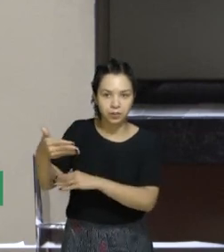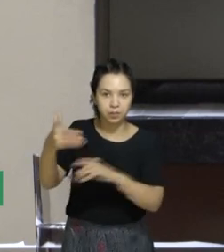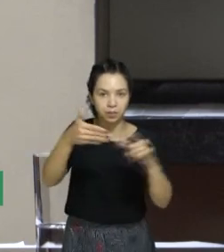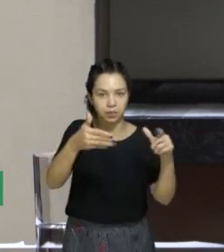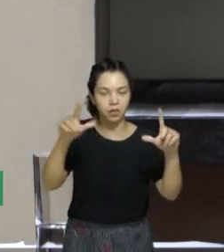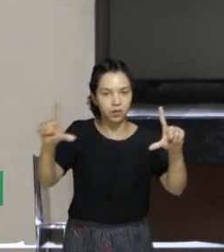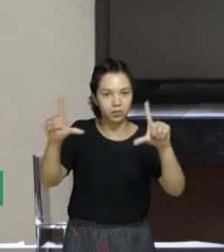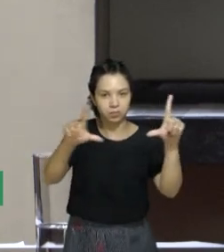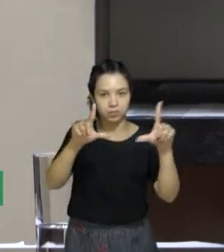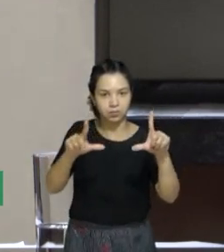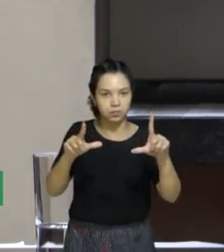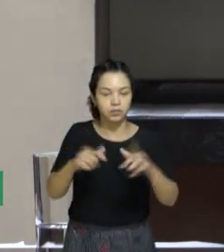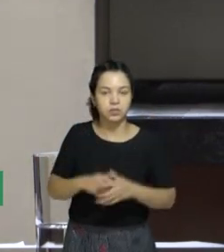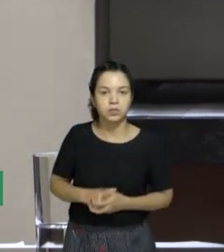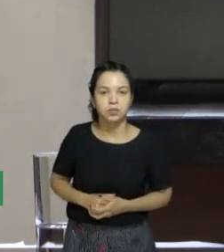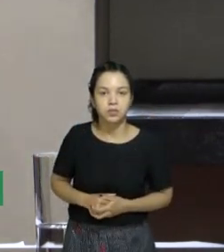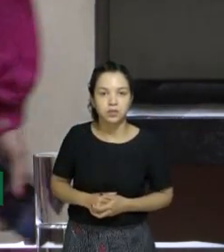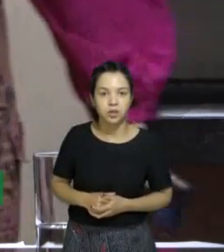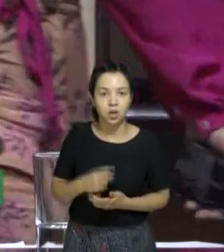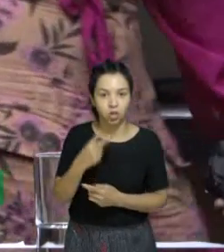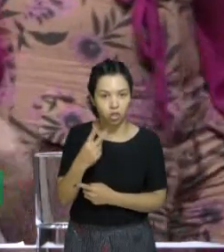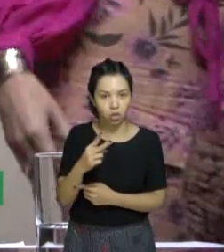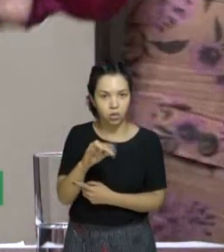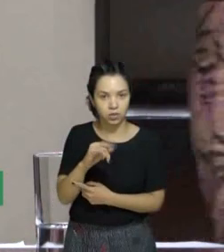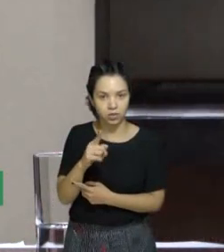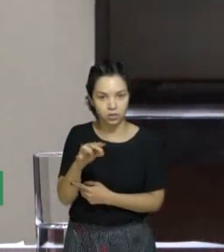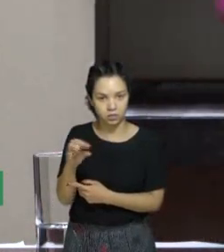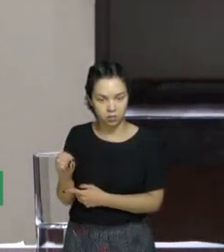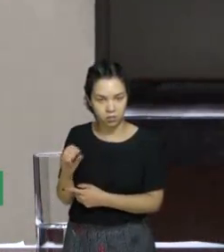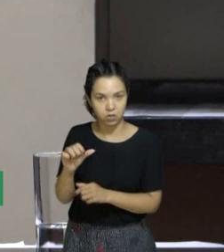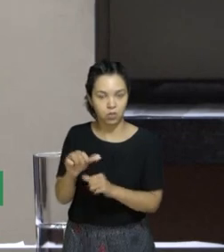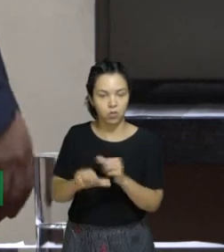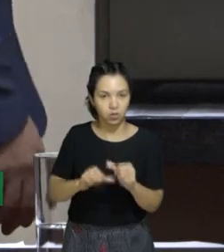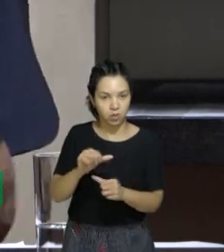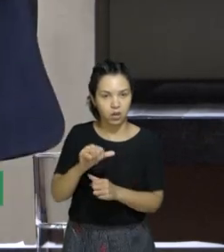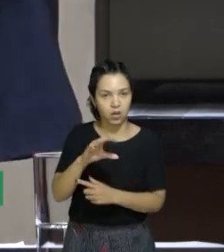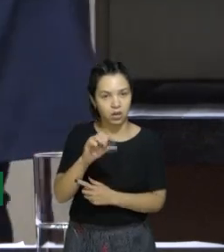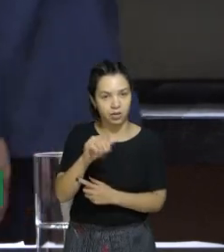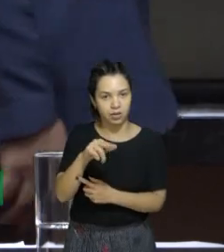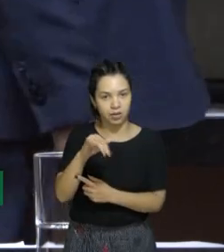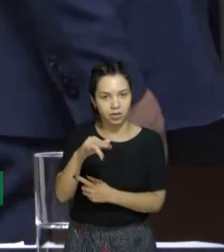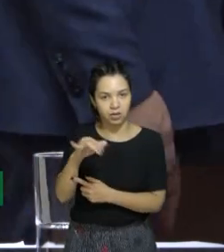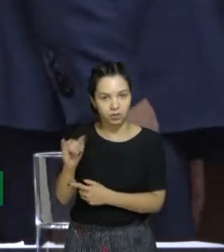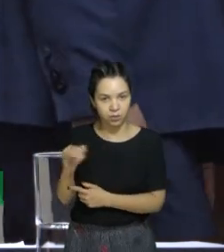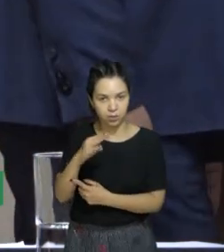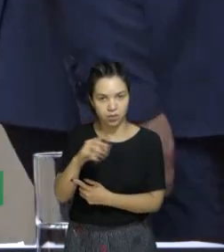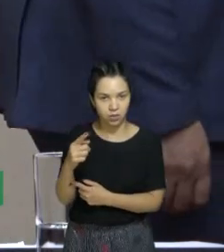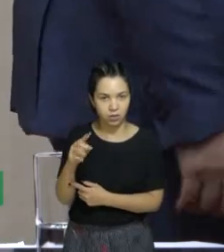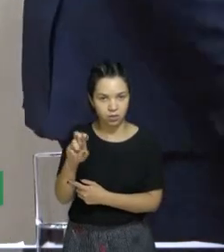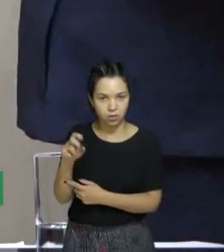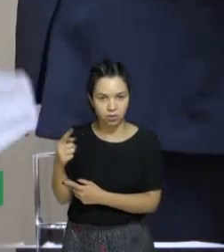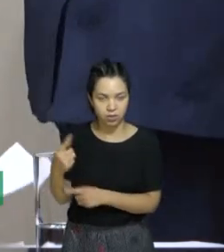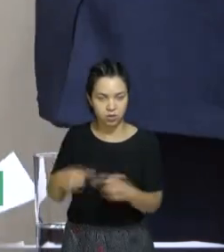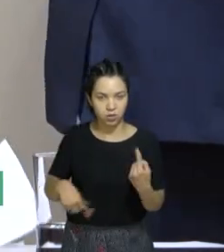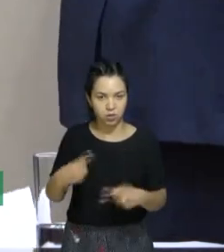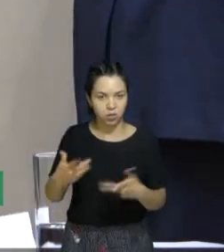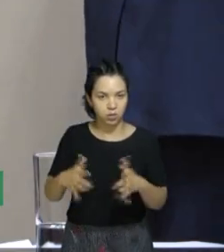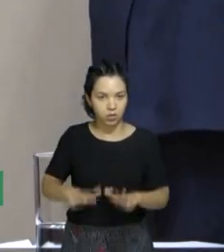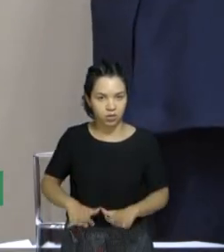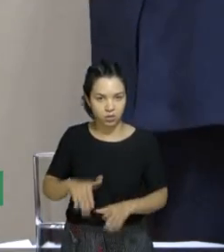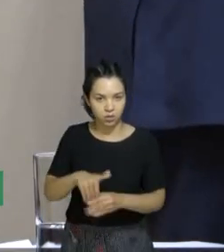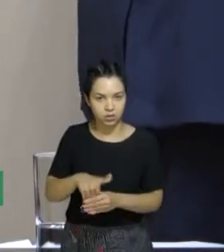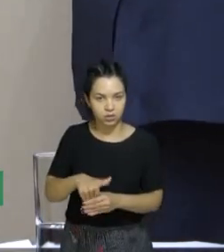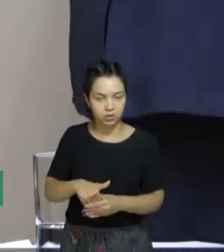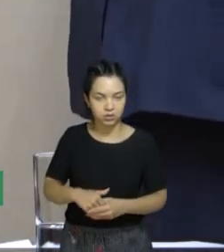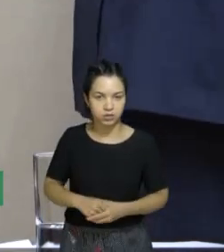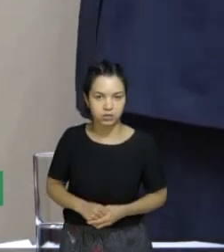substituindo Dois Irmãos por Canhada Funda, na BR-153, em discussão. Não havendo quem queira discutir, em